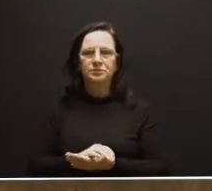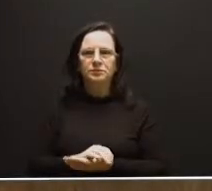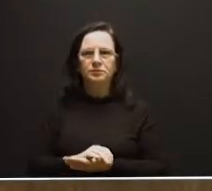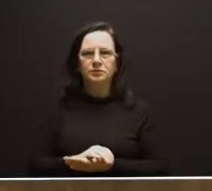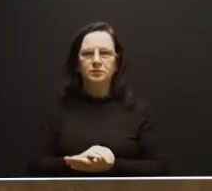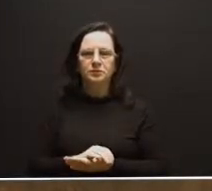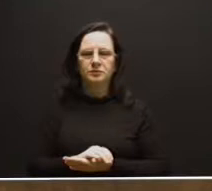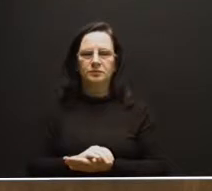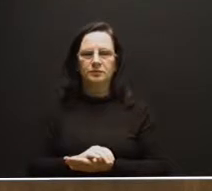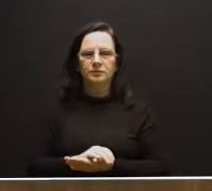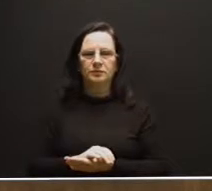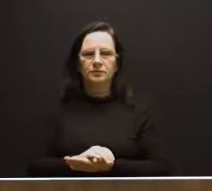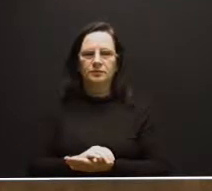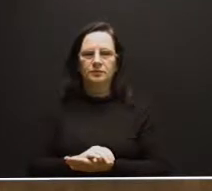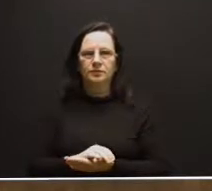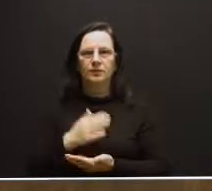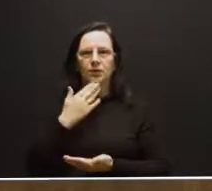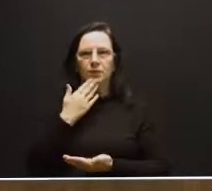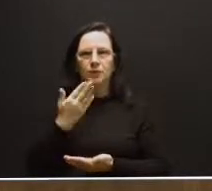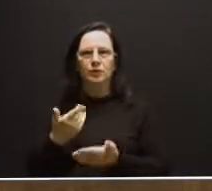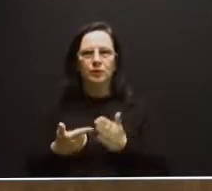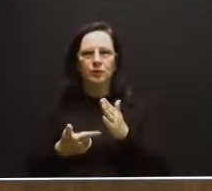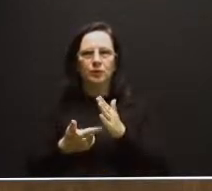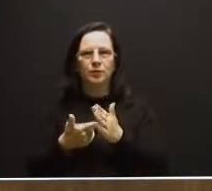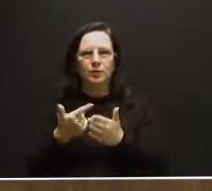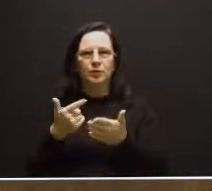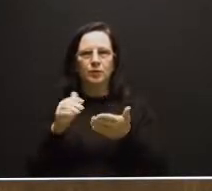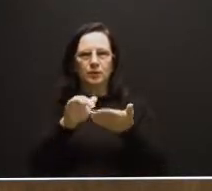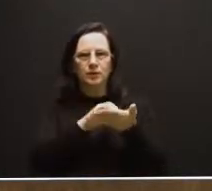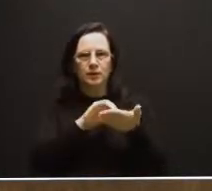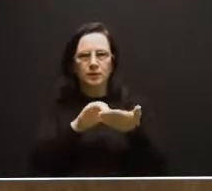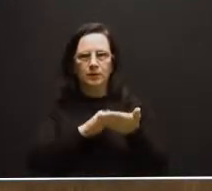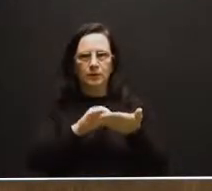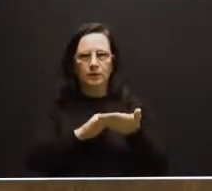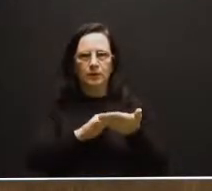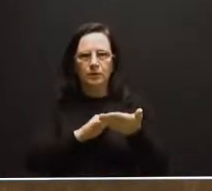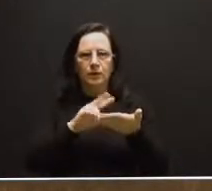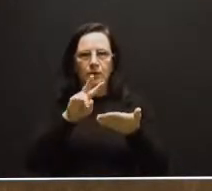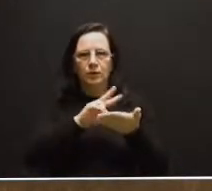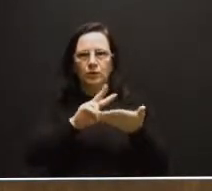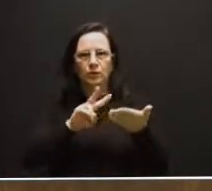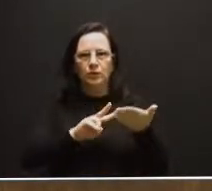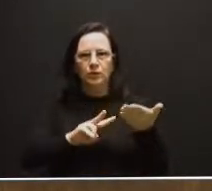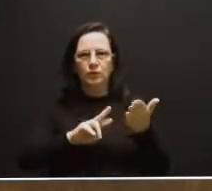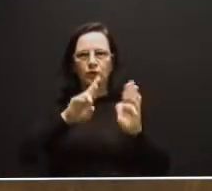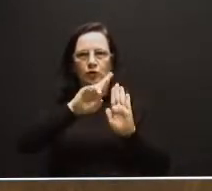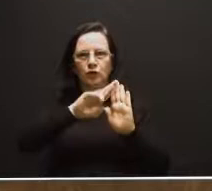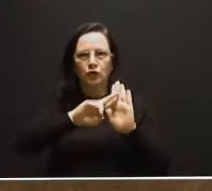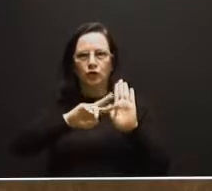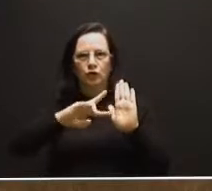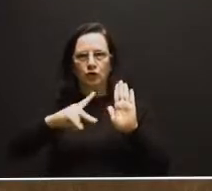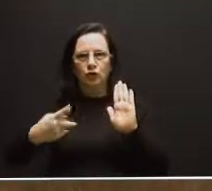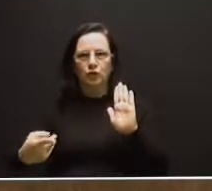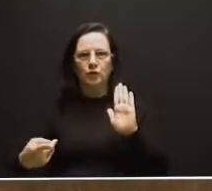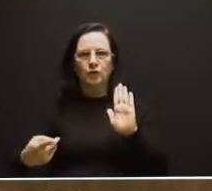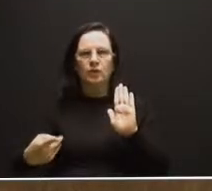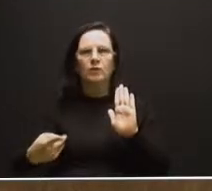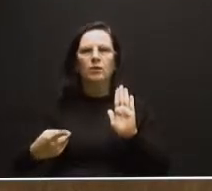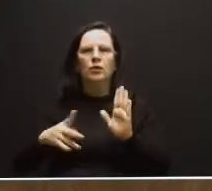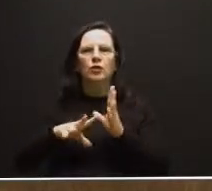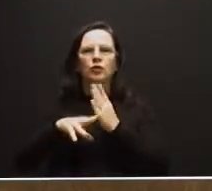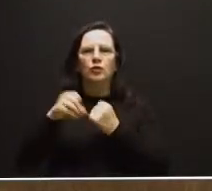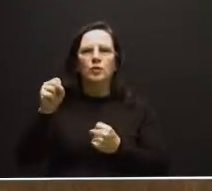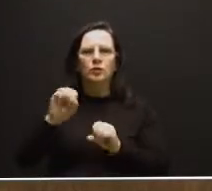recebida solicito ao senhor primeiro secretário que proceda à leitura de requerimentos som que versam sobre